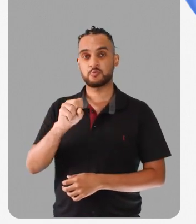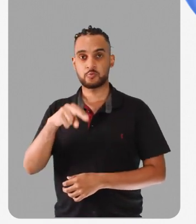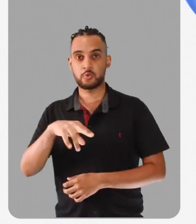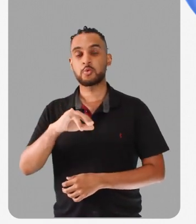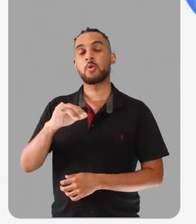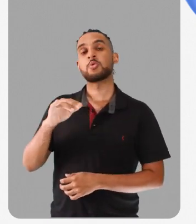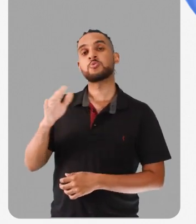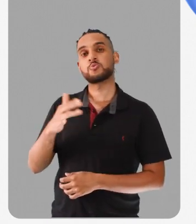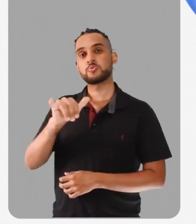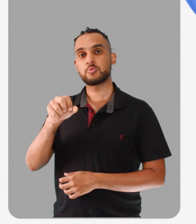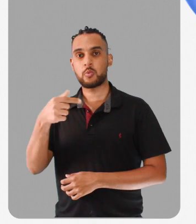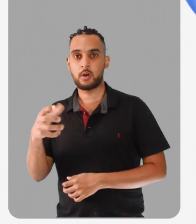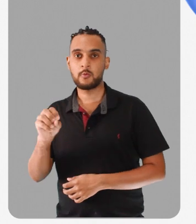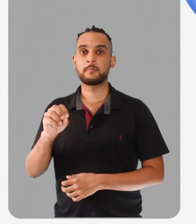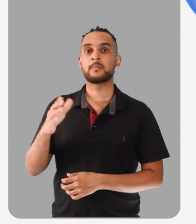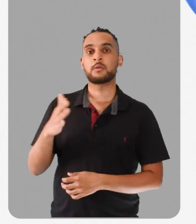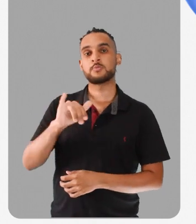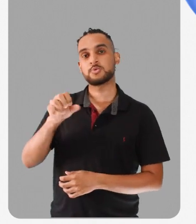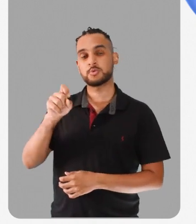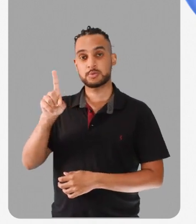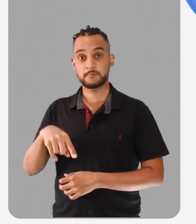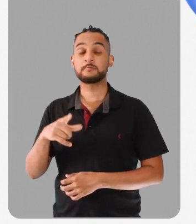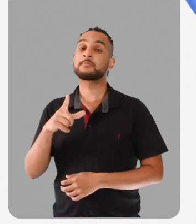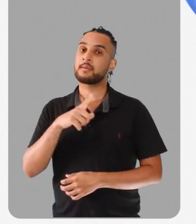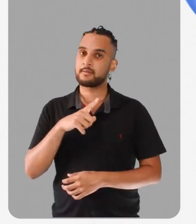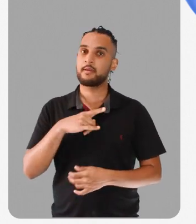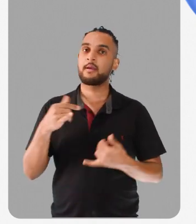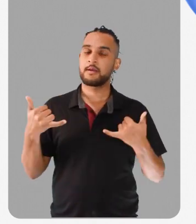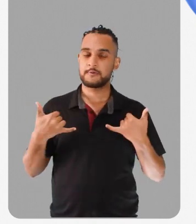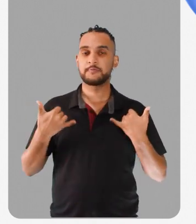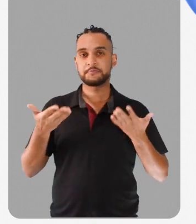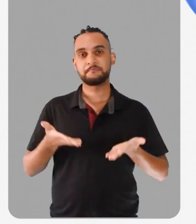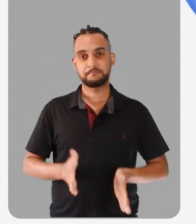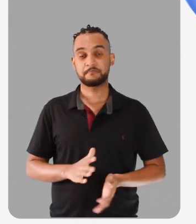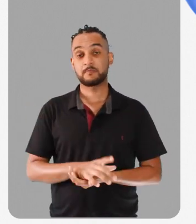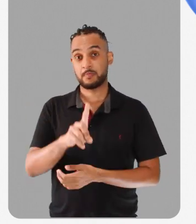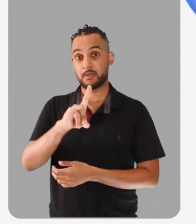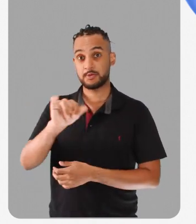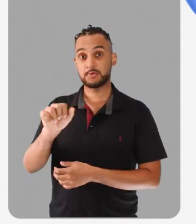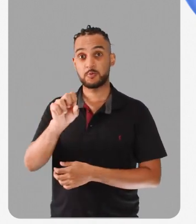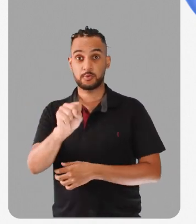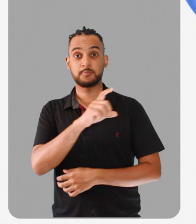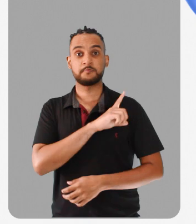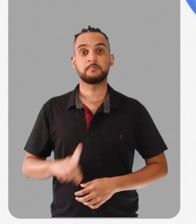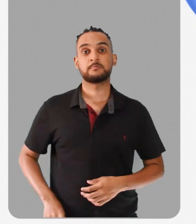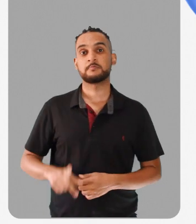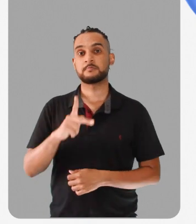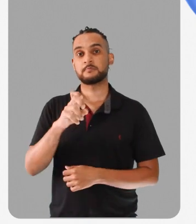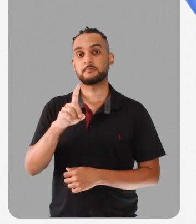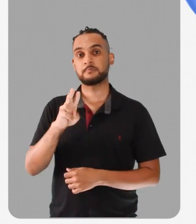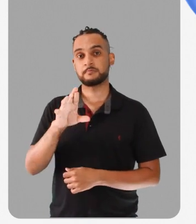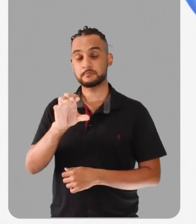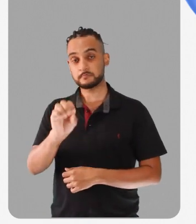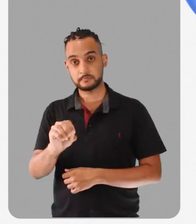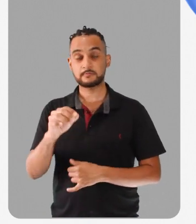padres Jefferson Nunes, João Luiz da Silva e Padre José Ailo Ferreira celebram mais um ano de vida. No dia